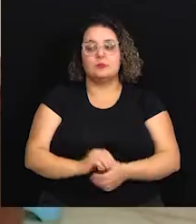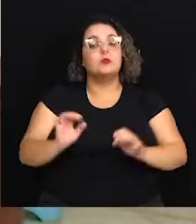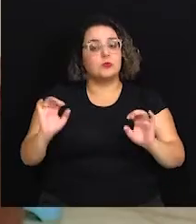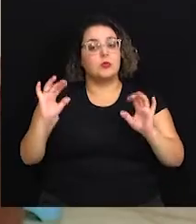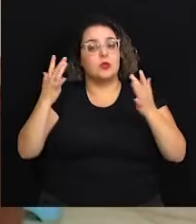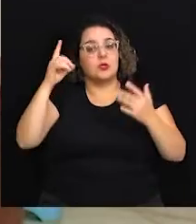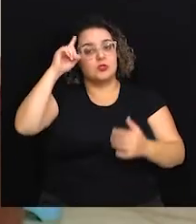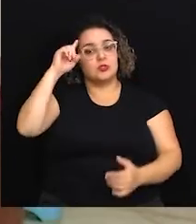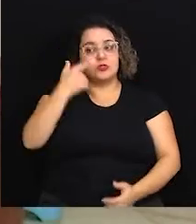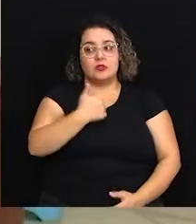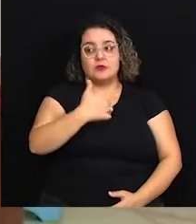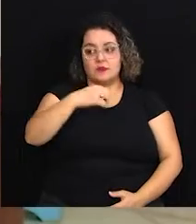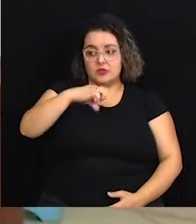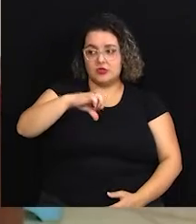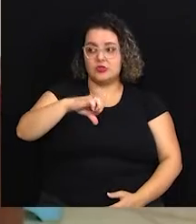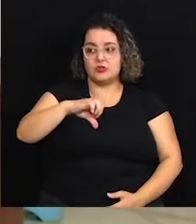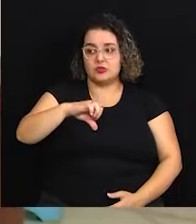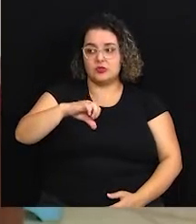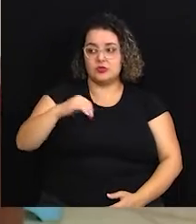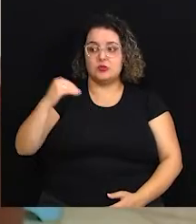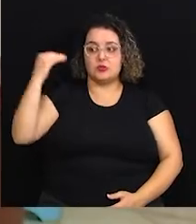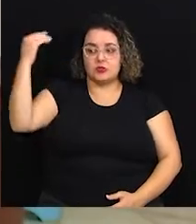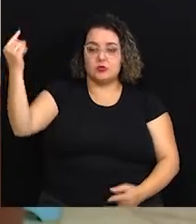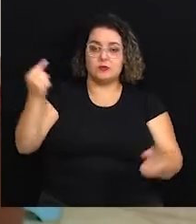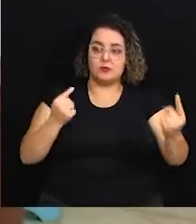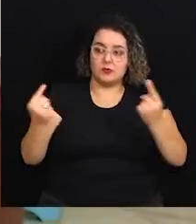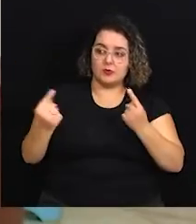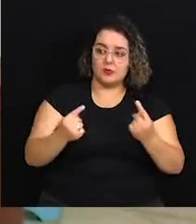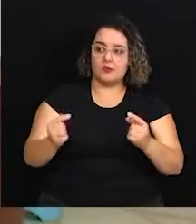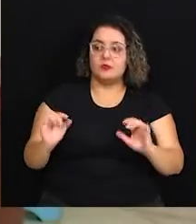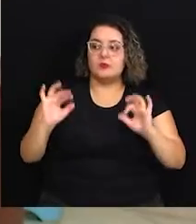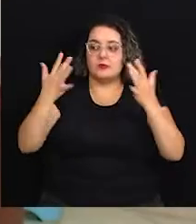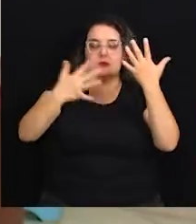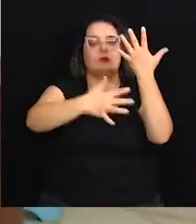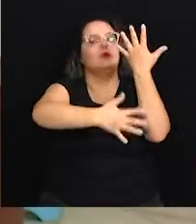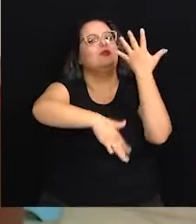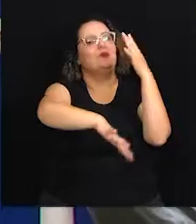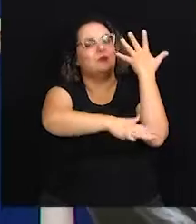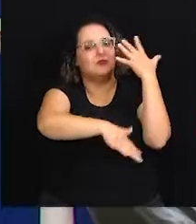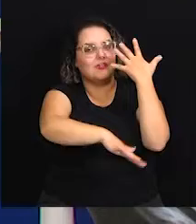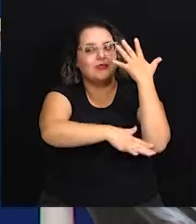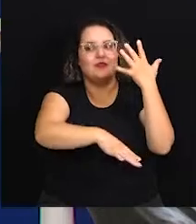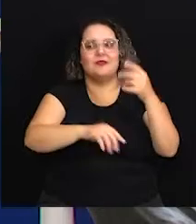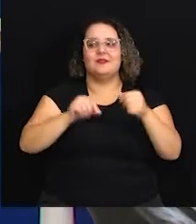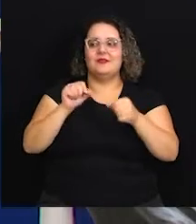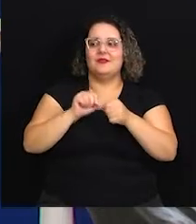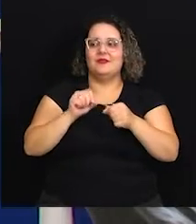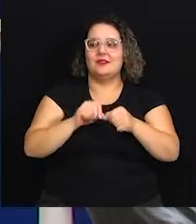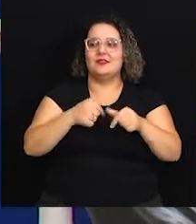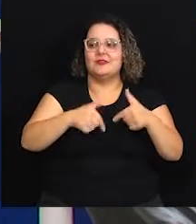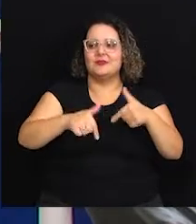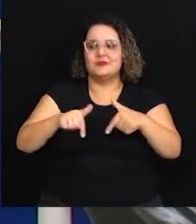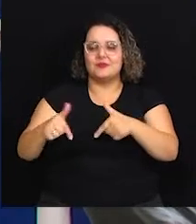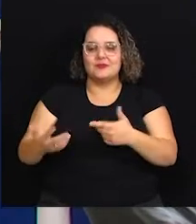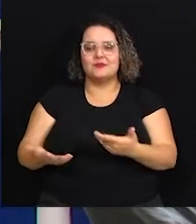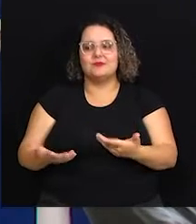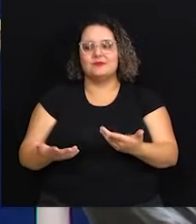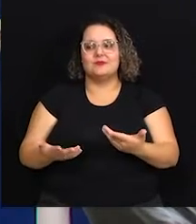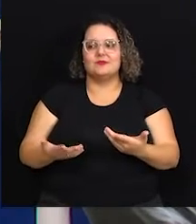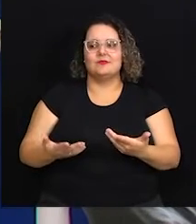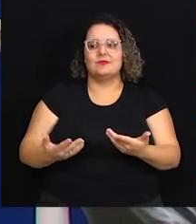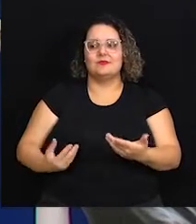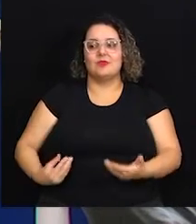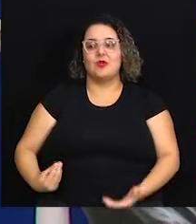comemorar dia 29, que é o dia que os adultos vêm, nós vamos comemorar aí na praça, né? Fazendo um trabalho,